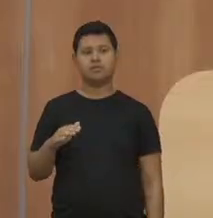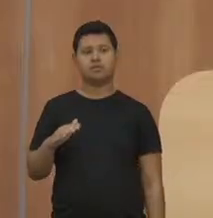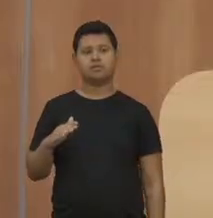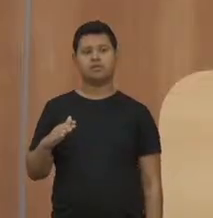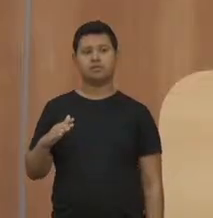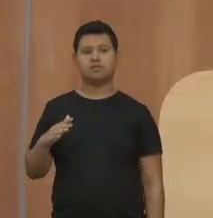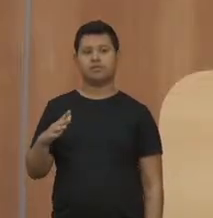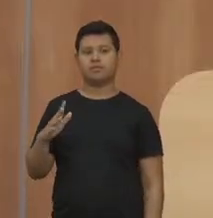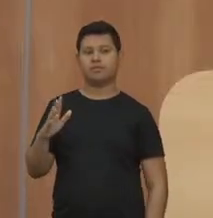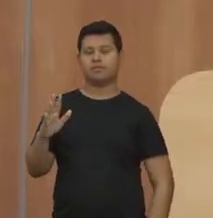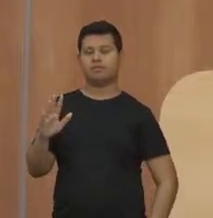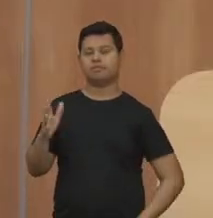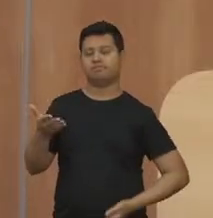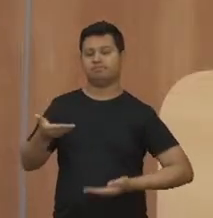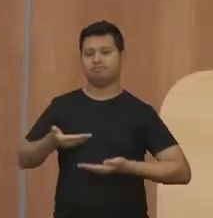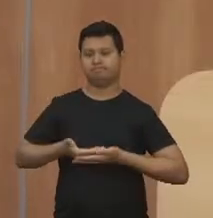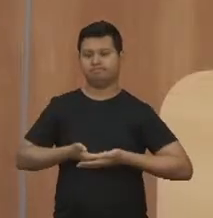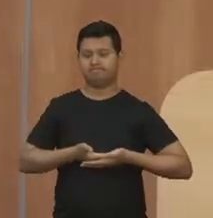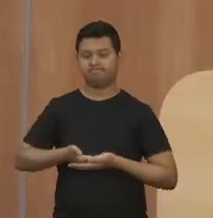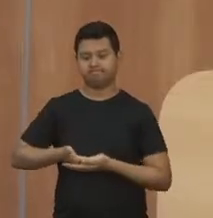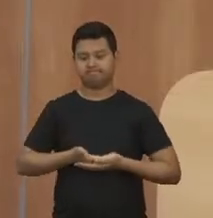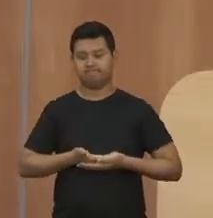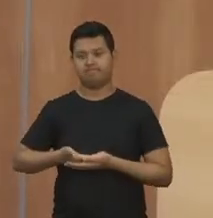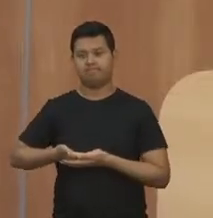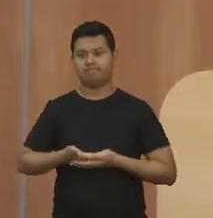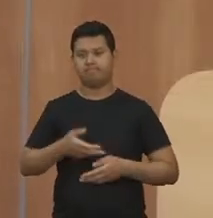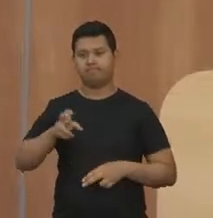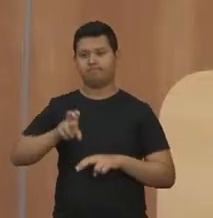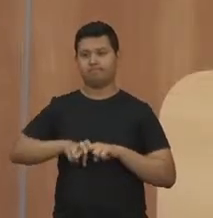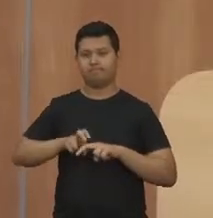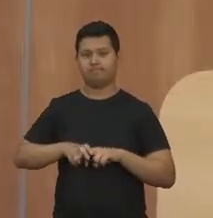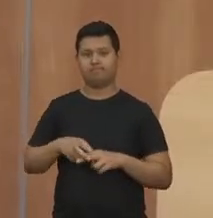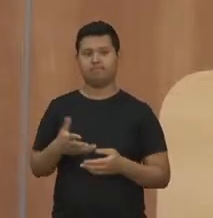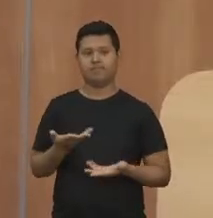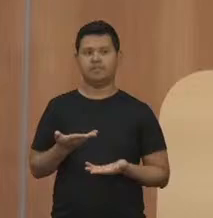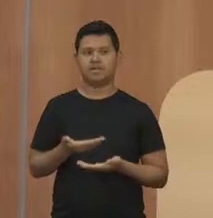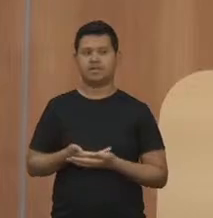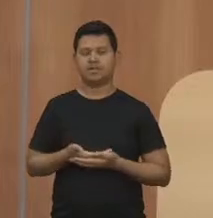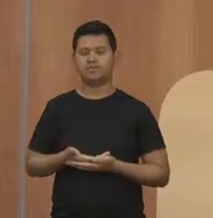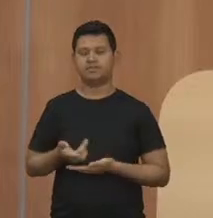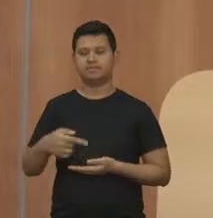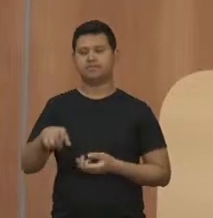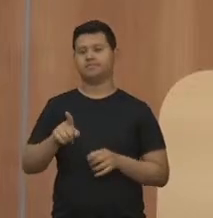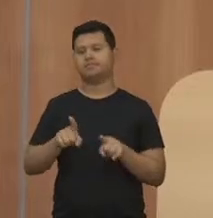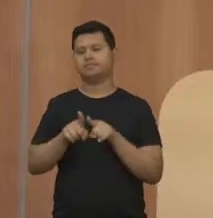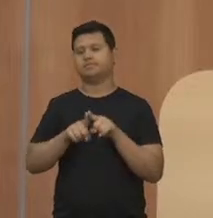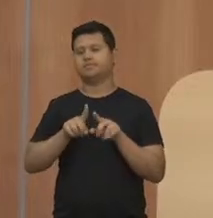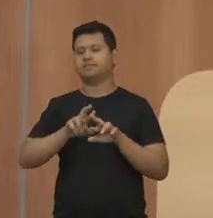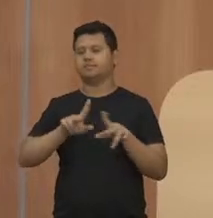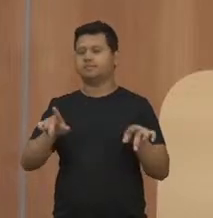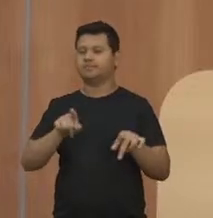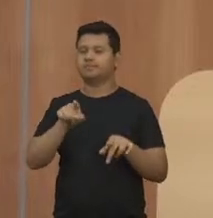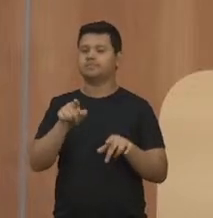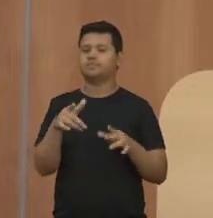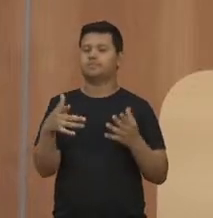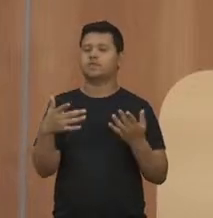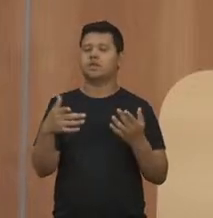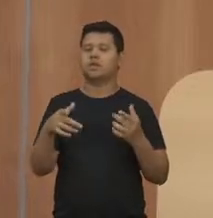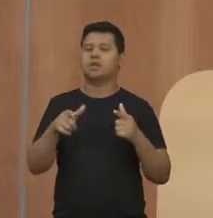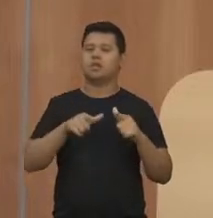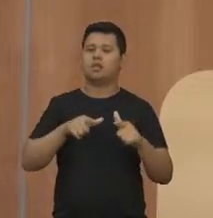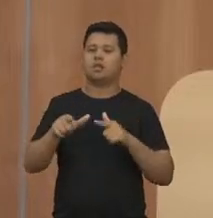viseira. Então, essas crianças, Valmir, se tornam multiplicadoras nossas. Então, é um trabalho que, assim, é um trabalho